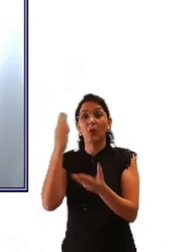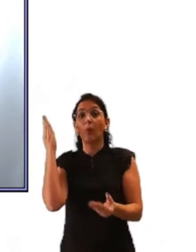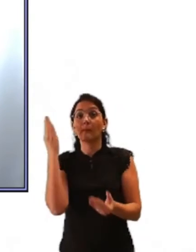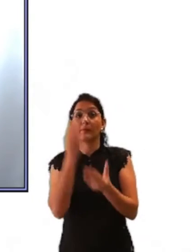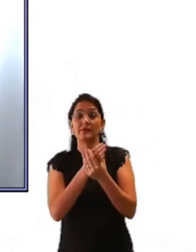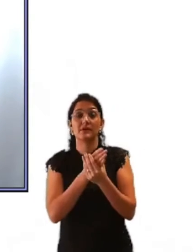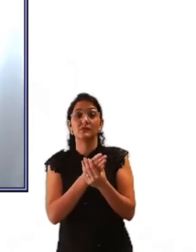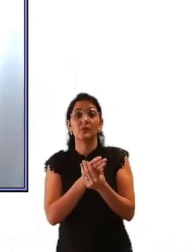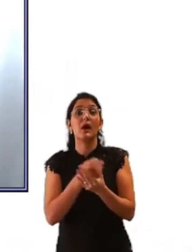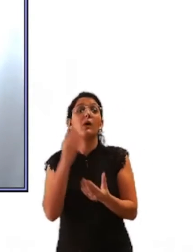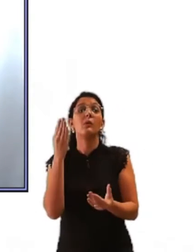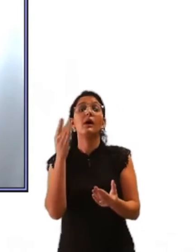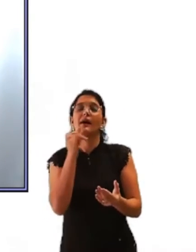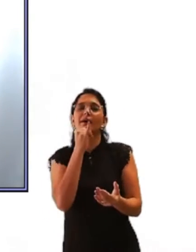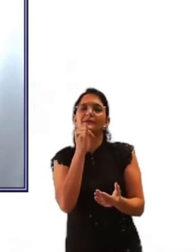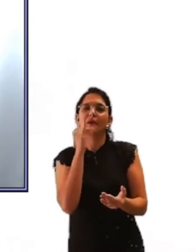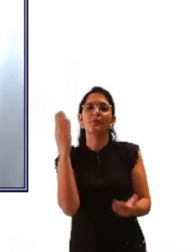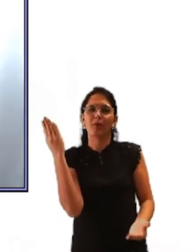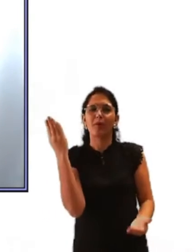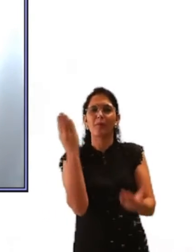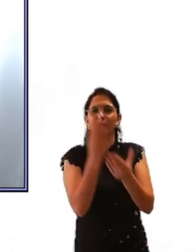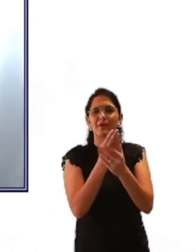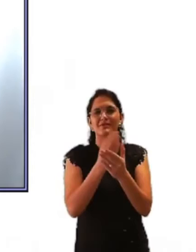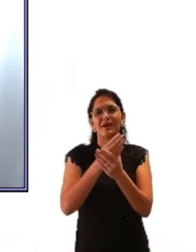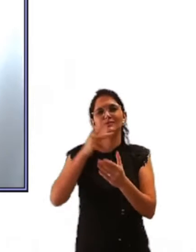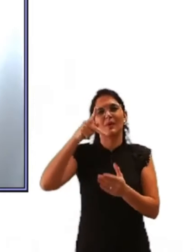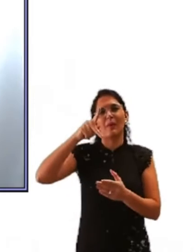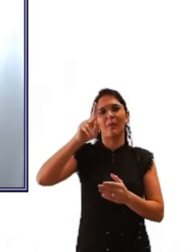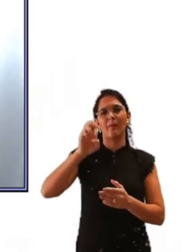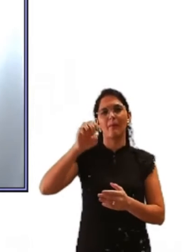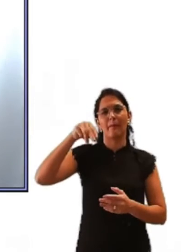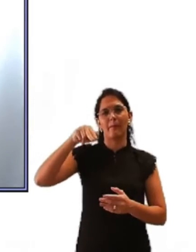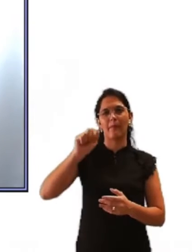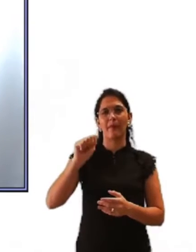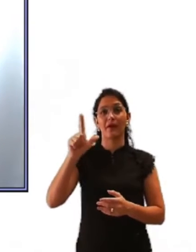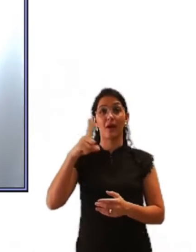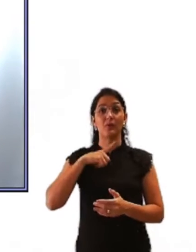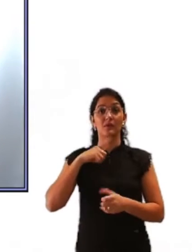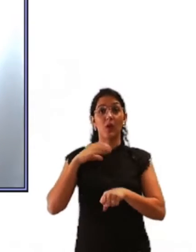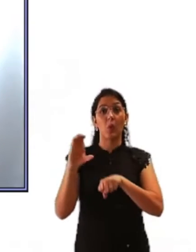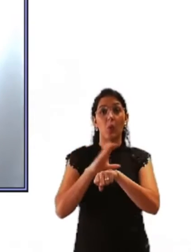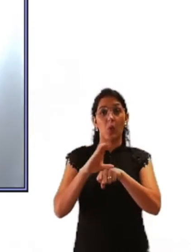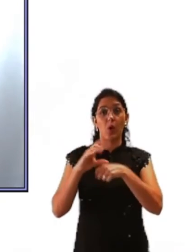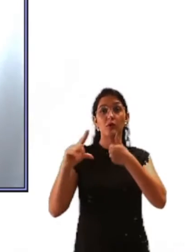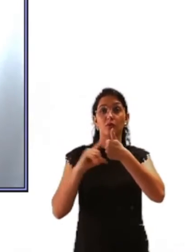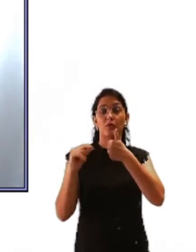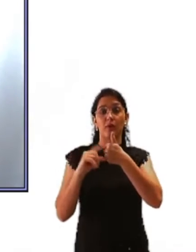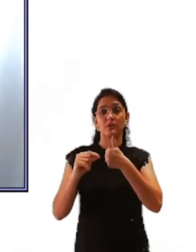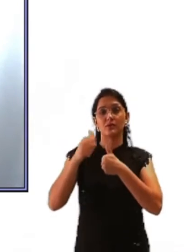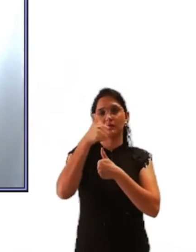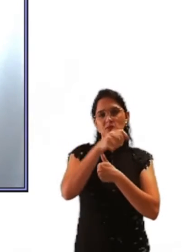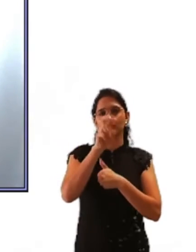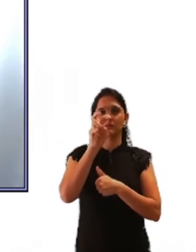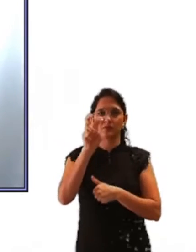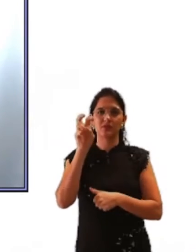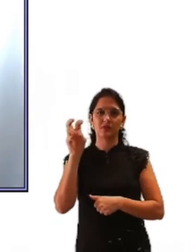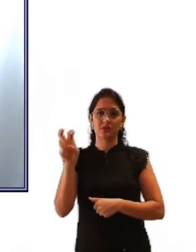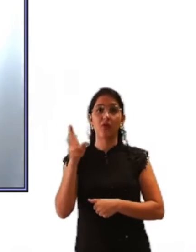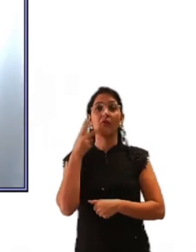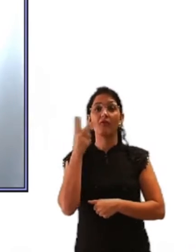processo penal também. O Código de Processo Penal diz lá no artigo 155 que o